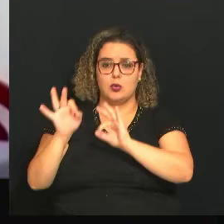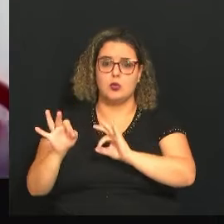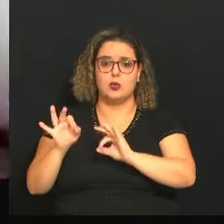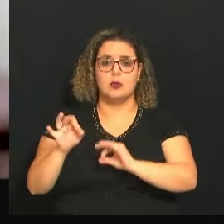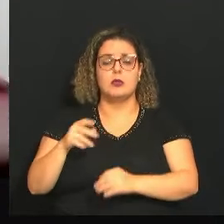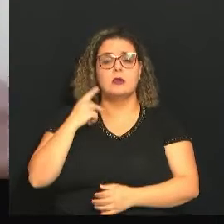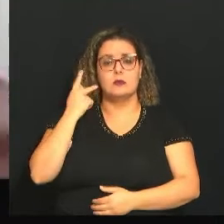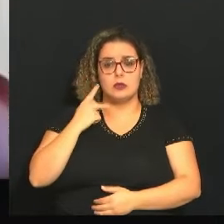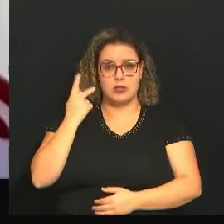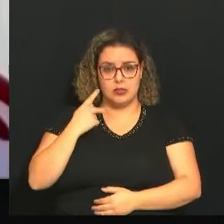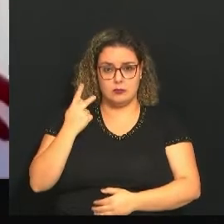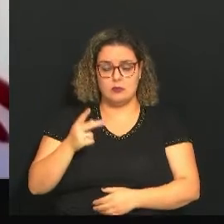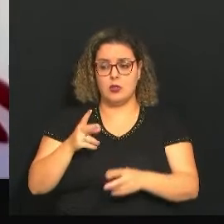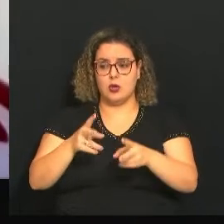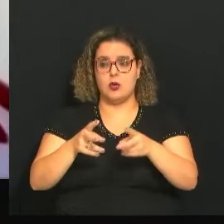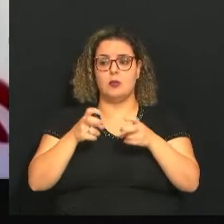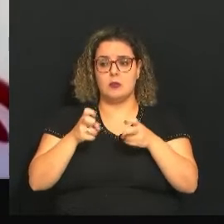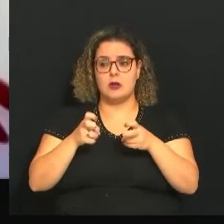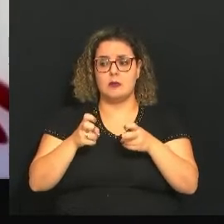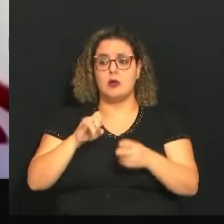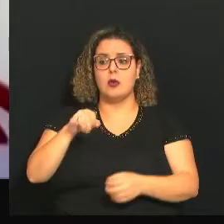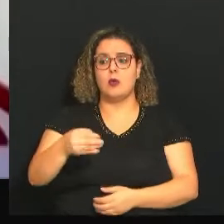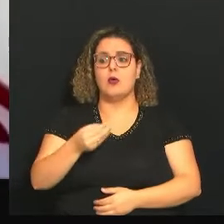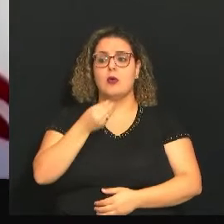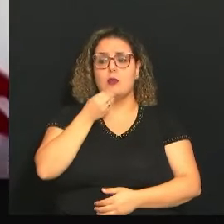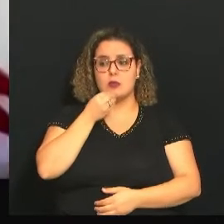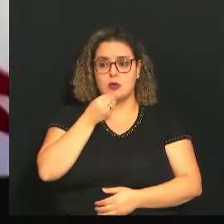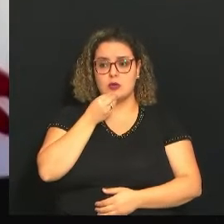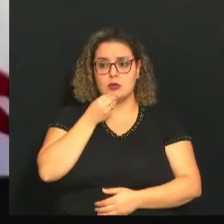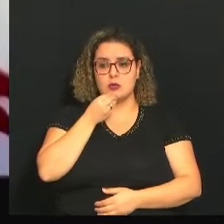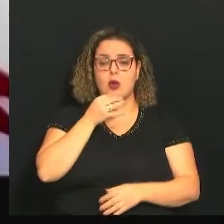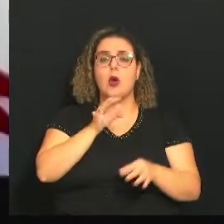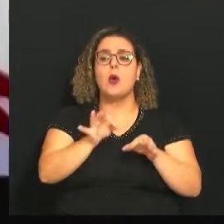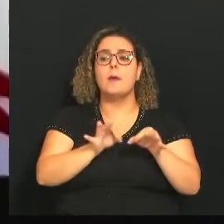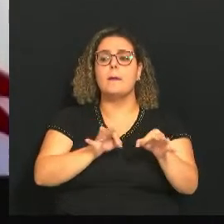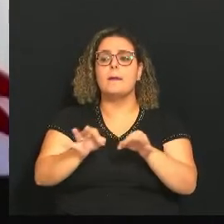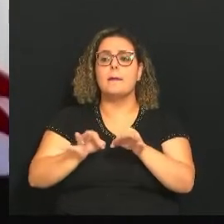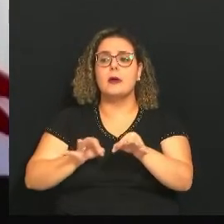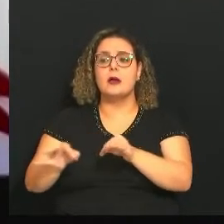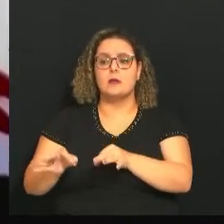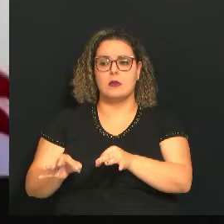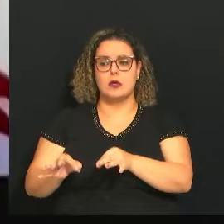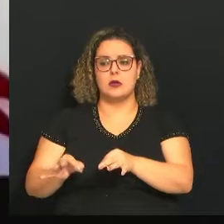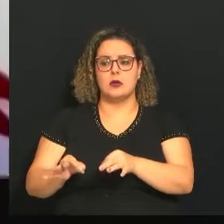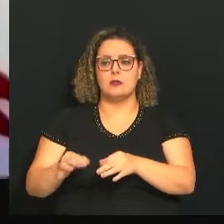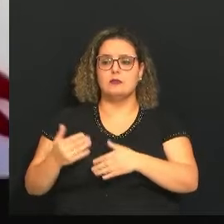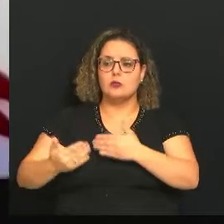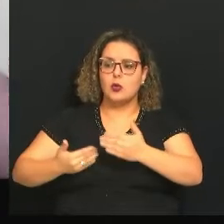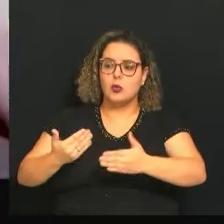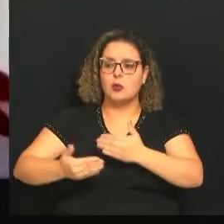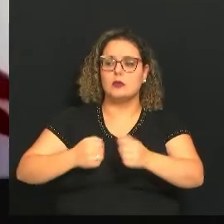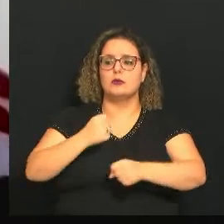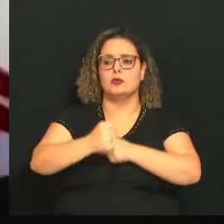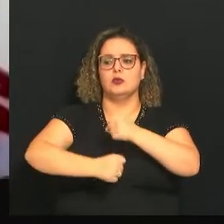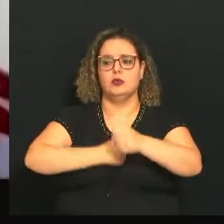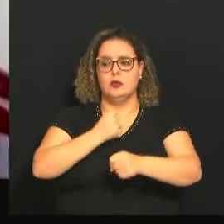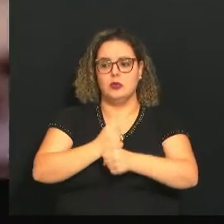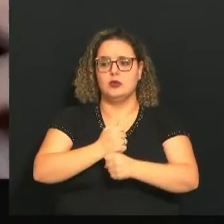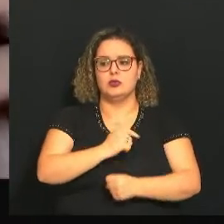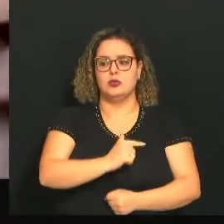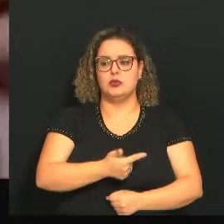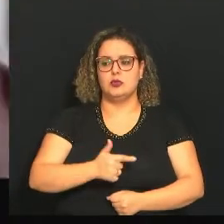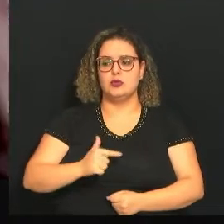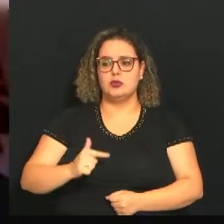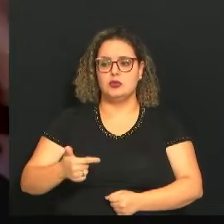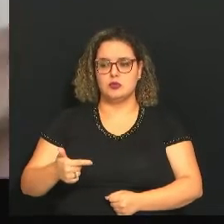vereadora e tive a oportunidade de acompanhar a preparação do ciclo do orçamento para 2022, desde lá da LDO,